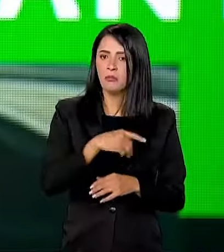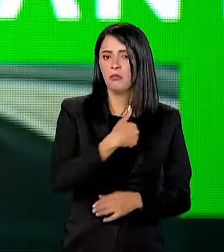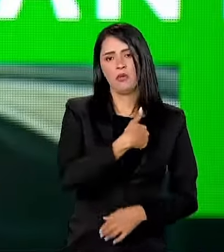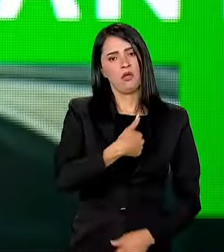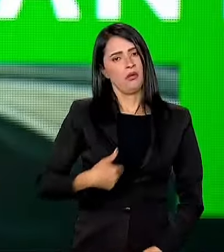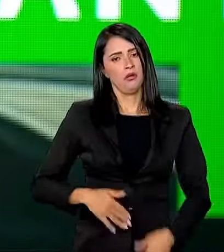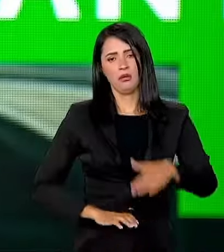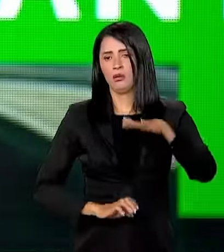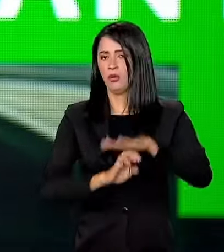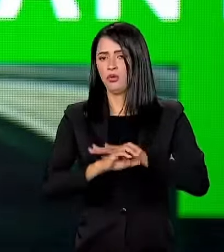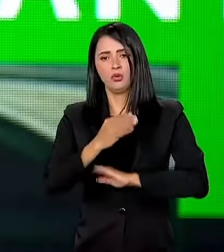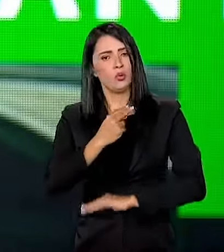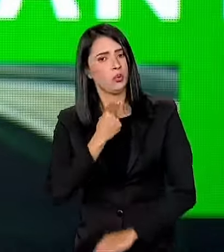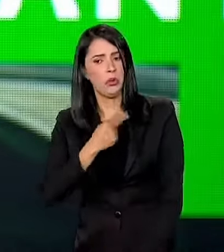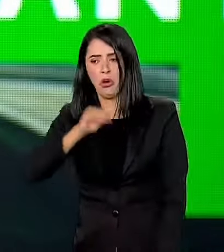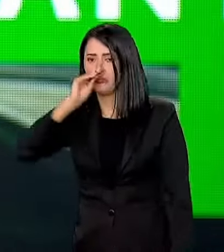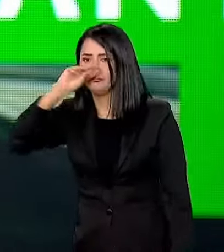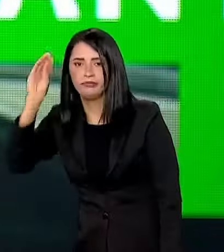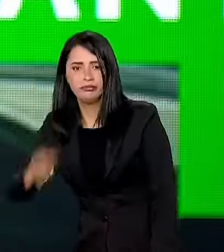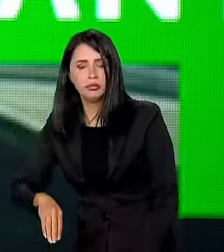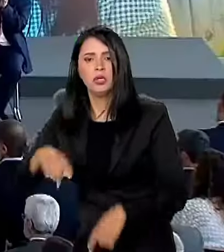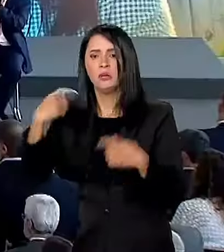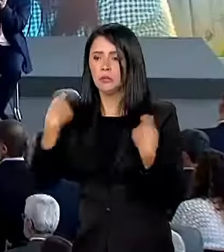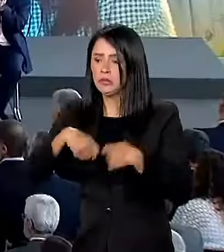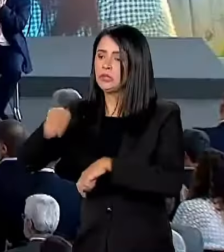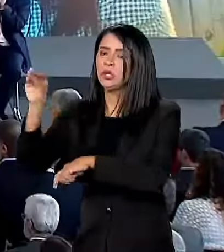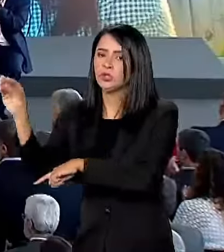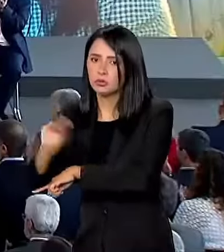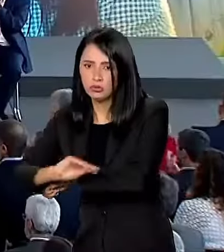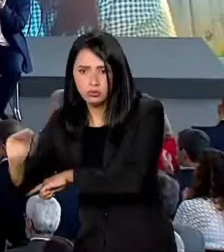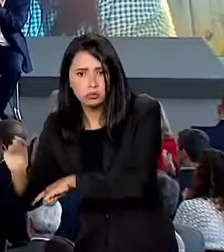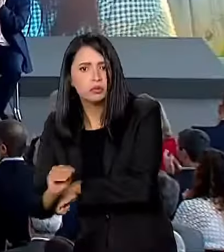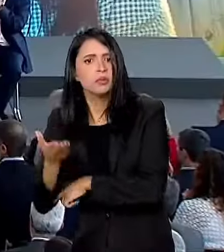pode. O Estado precisa cuidar dessas pessoas.